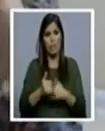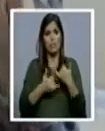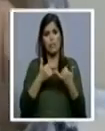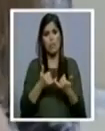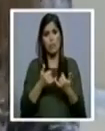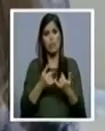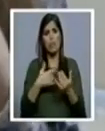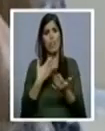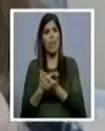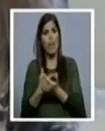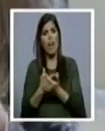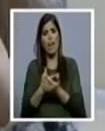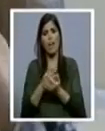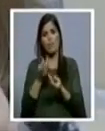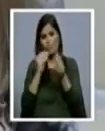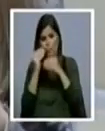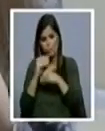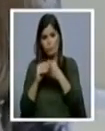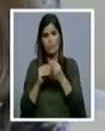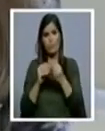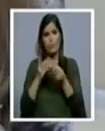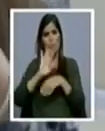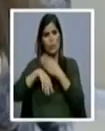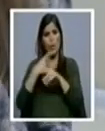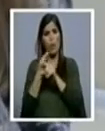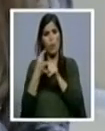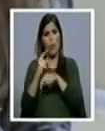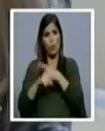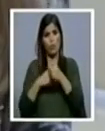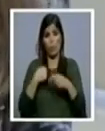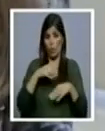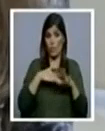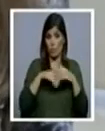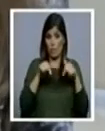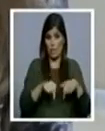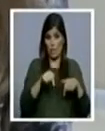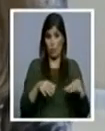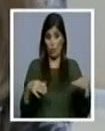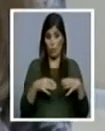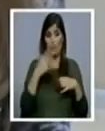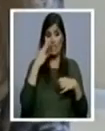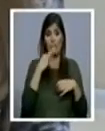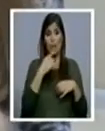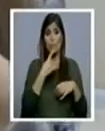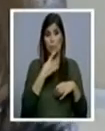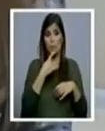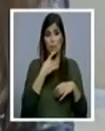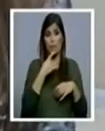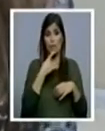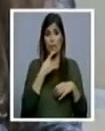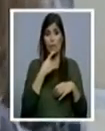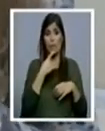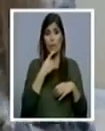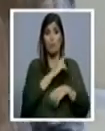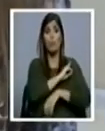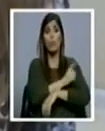é funcionalizada com grupos específicos na sua superfície. E o que nós temos feito no grupo é tentar verificar qual é o potencial